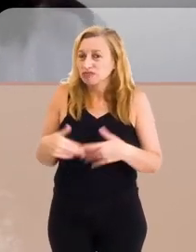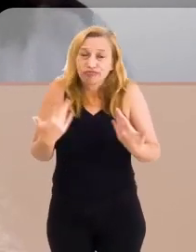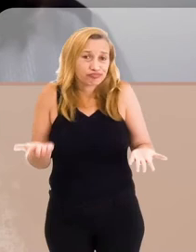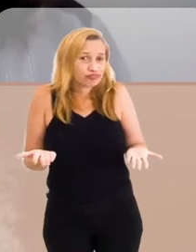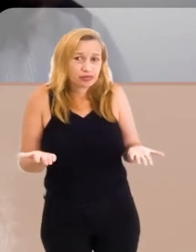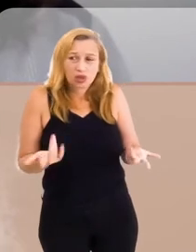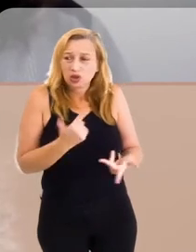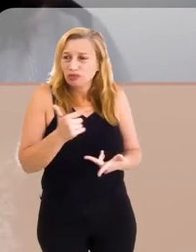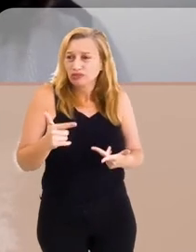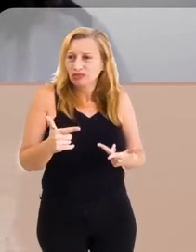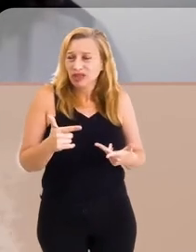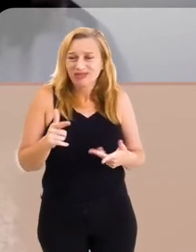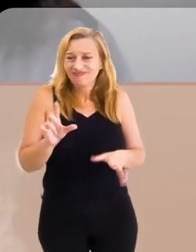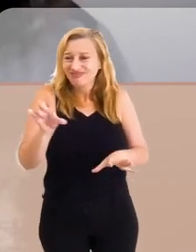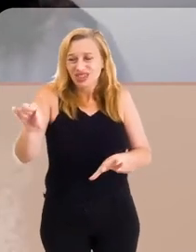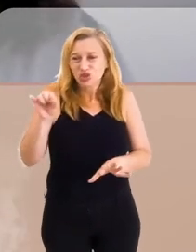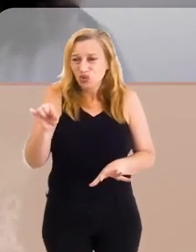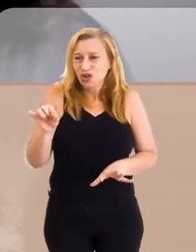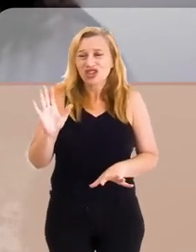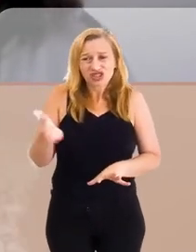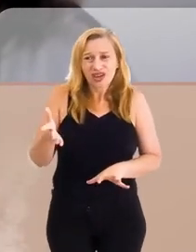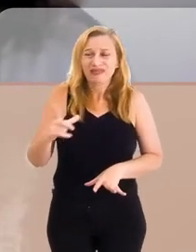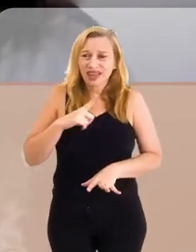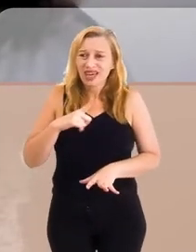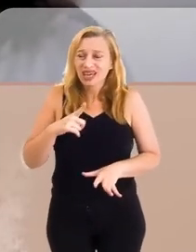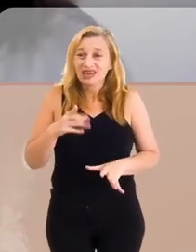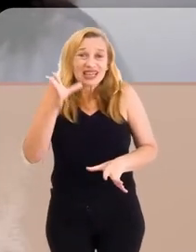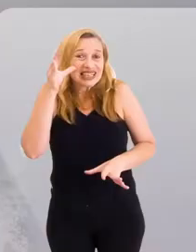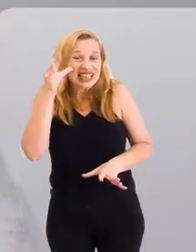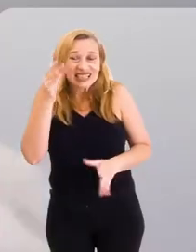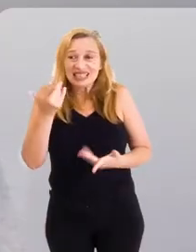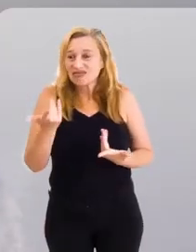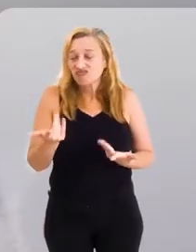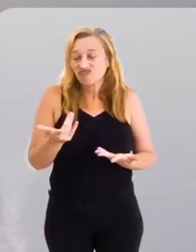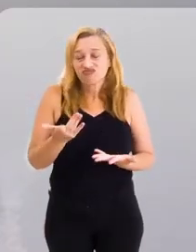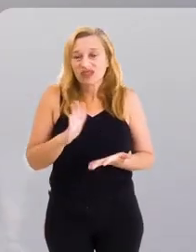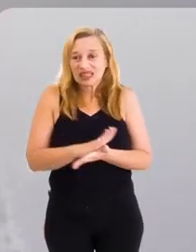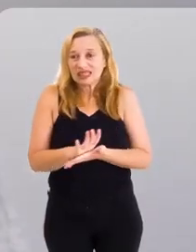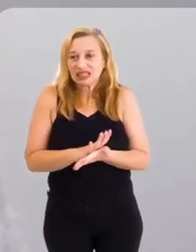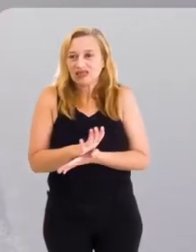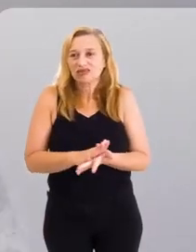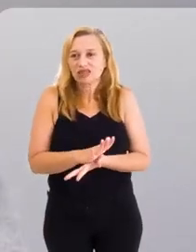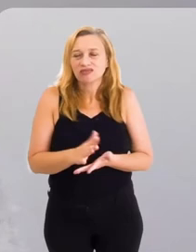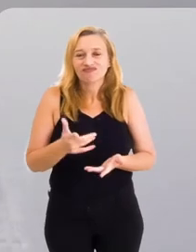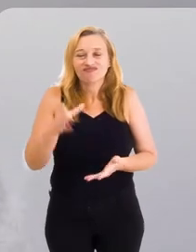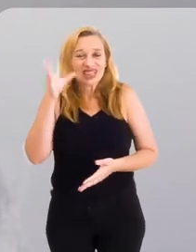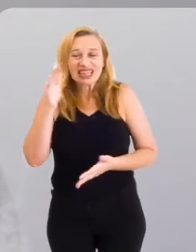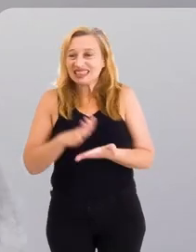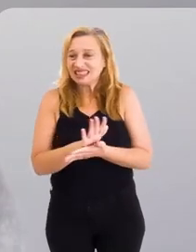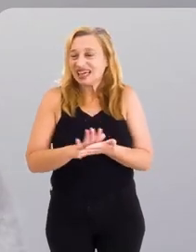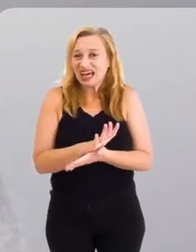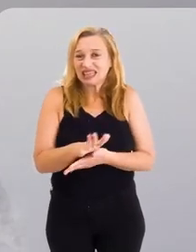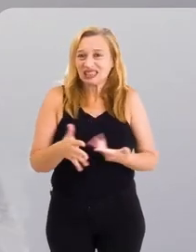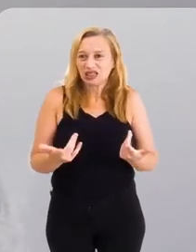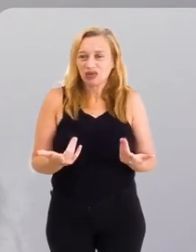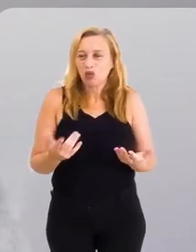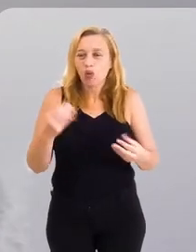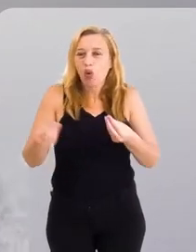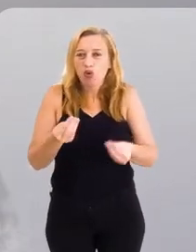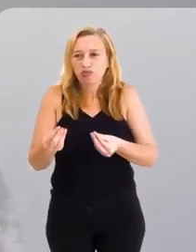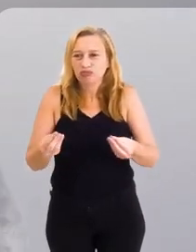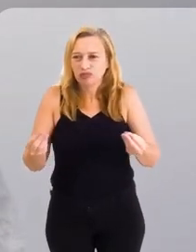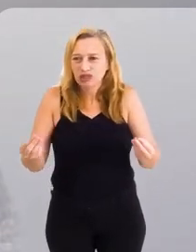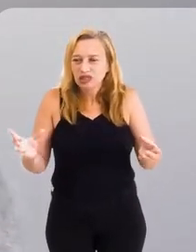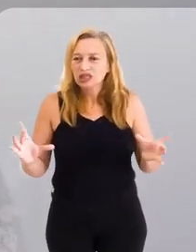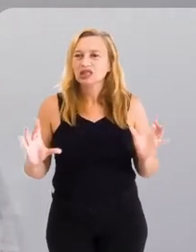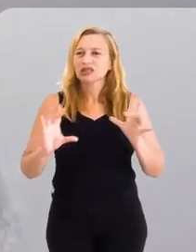está oferecendo algo do qual ela não tem nenhuma necessidade. Não vai despertar essa interface e não se produz. Não vai haver o interesse. Não tem como